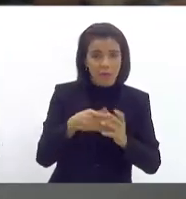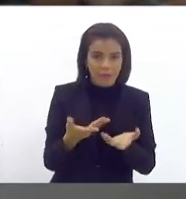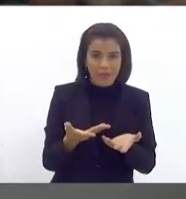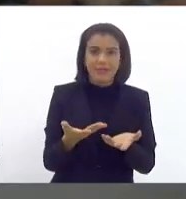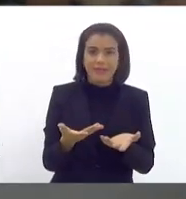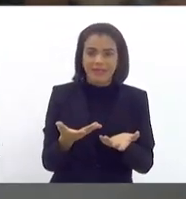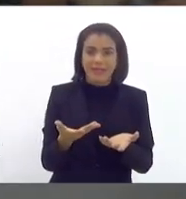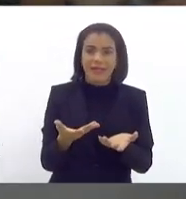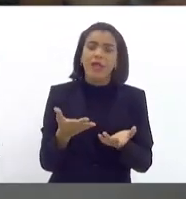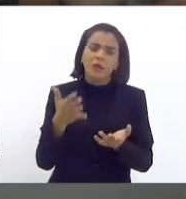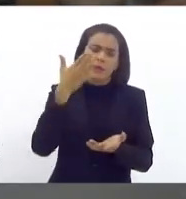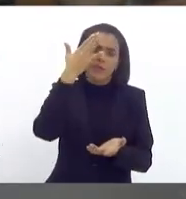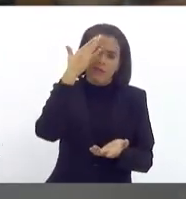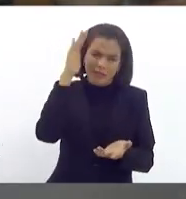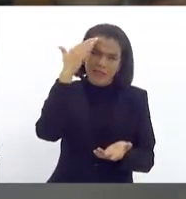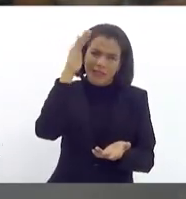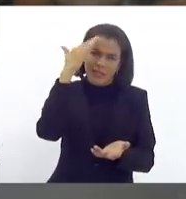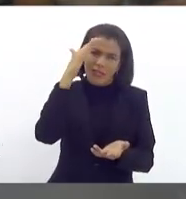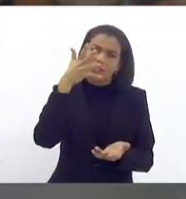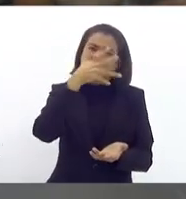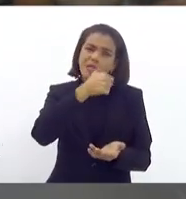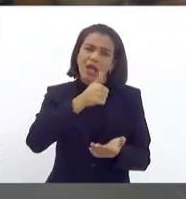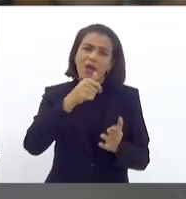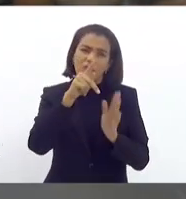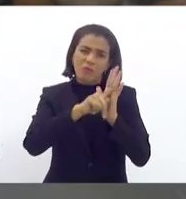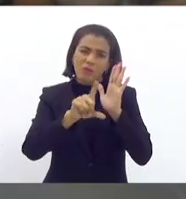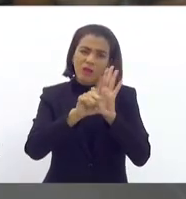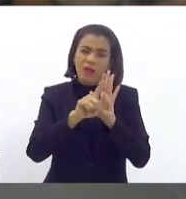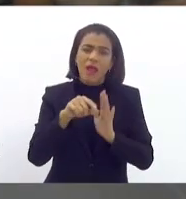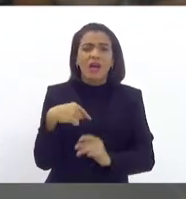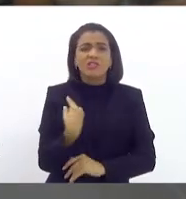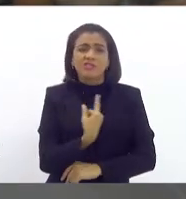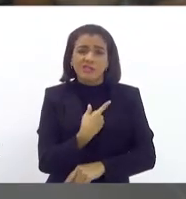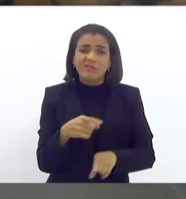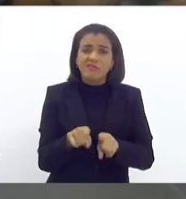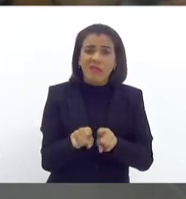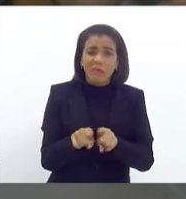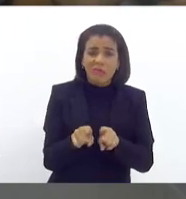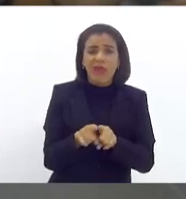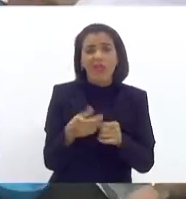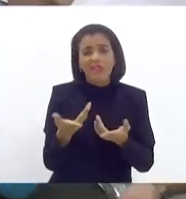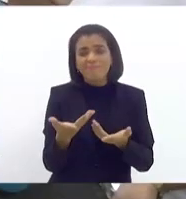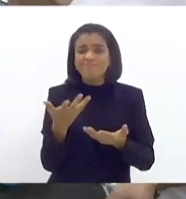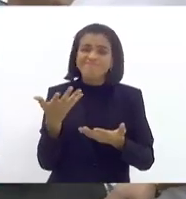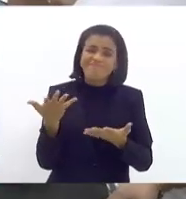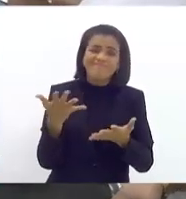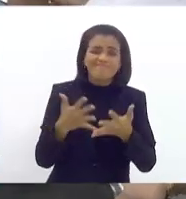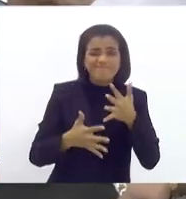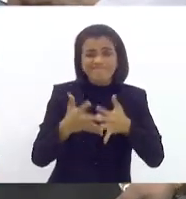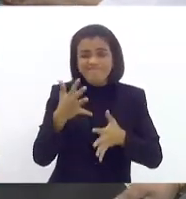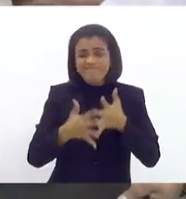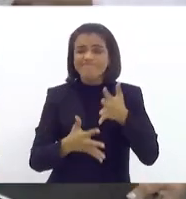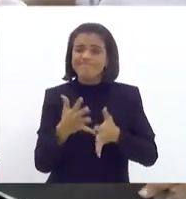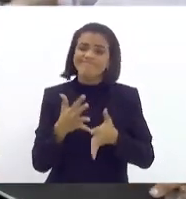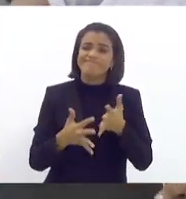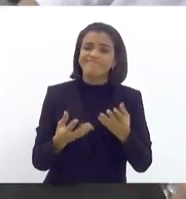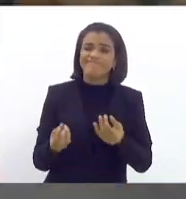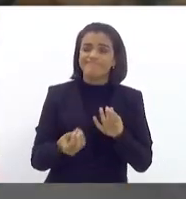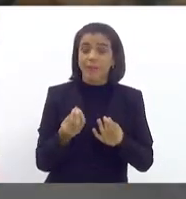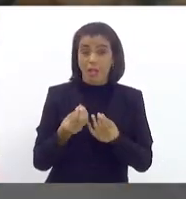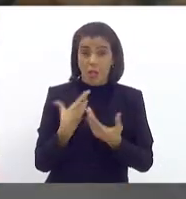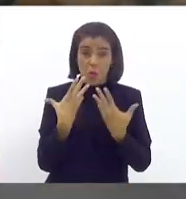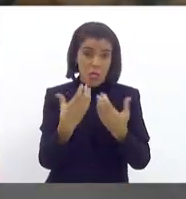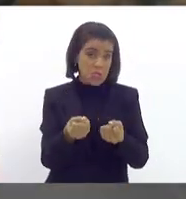você... Não, eu até entendo que salva o projeto, mas aí a gente também deixa de enfrentar algumas matérias relevantes, bom, entendeu? Eu aceito as